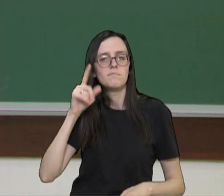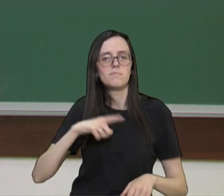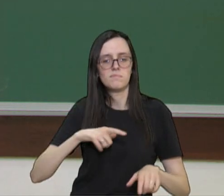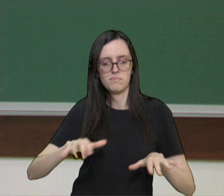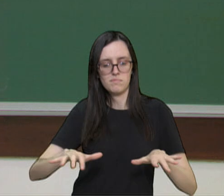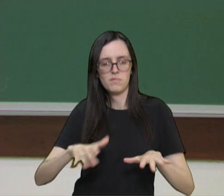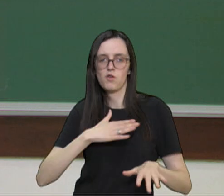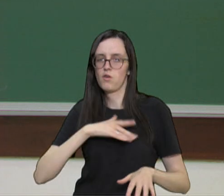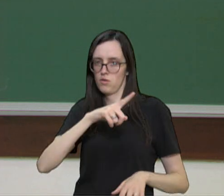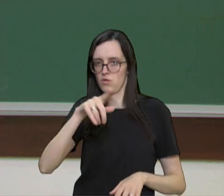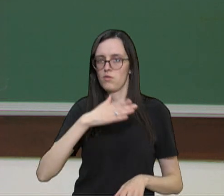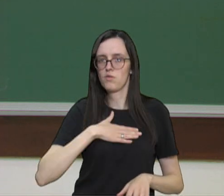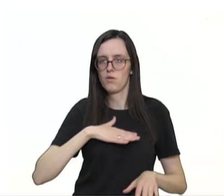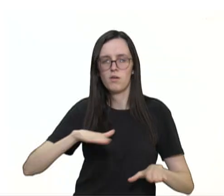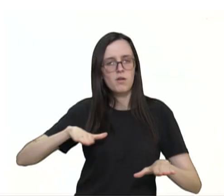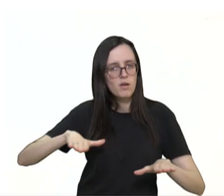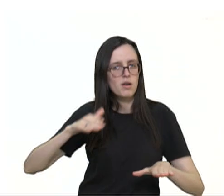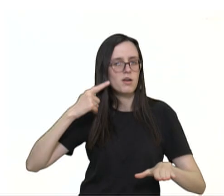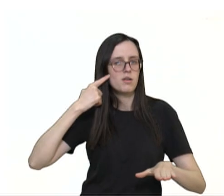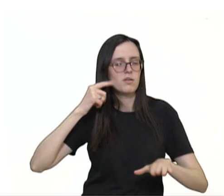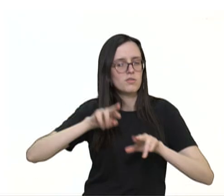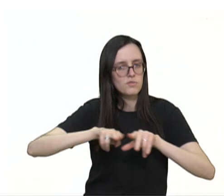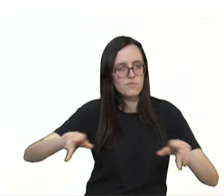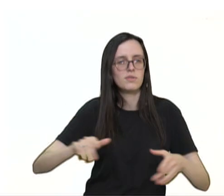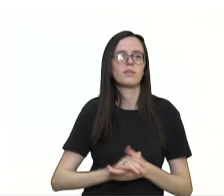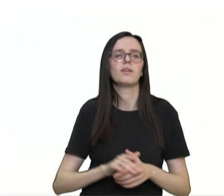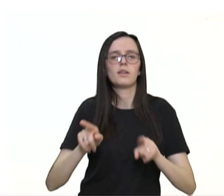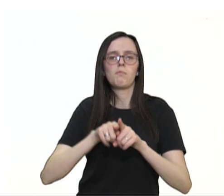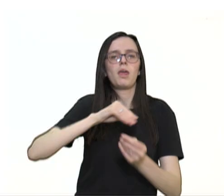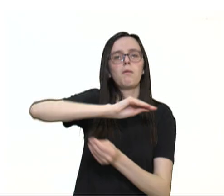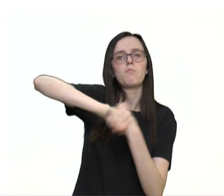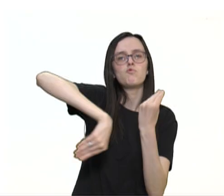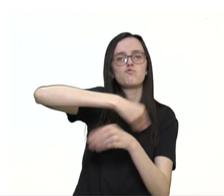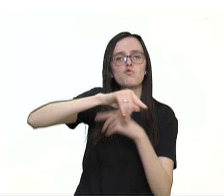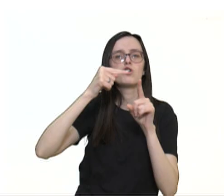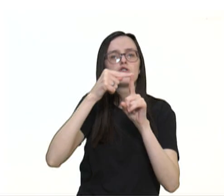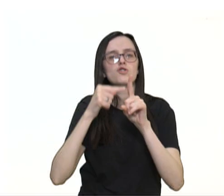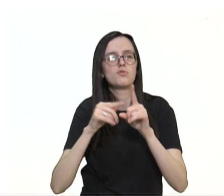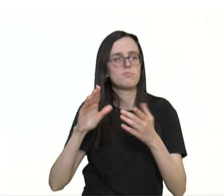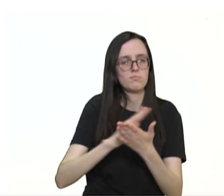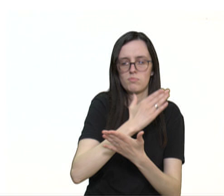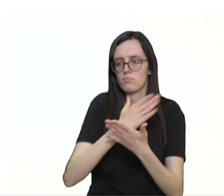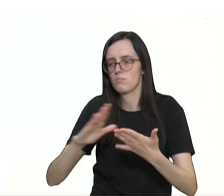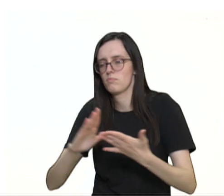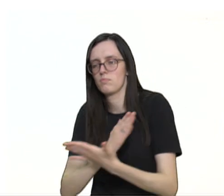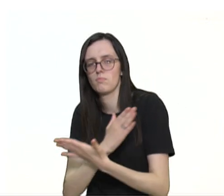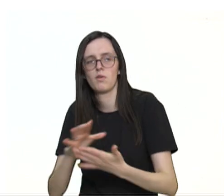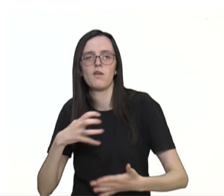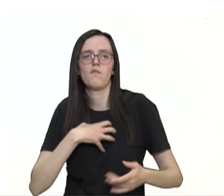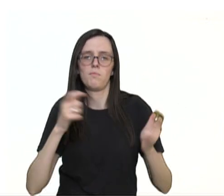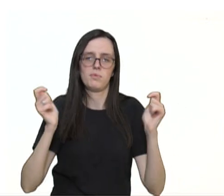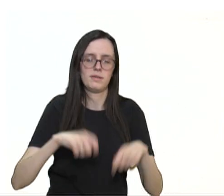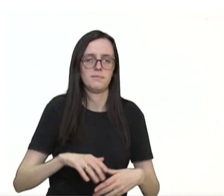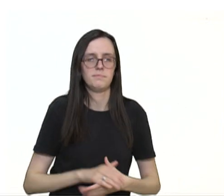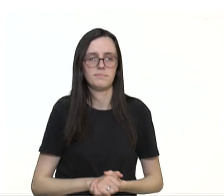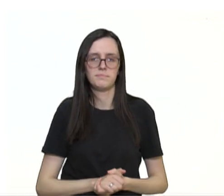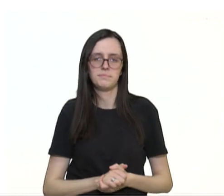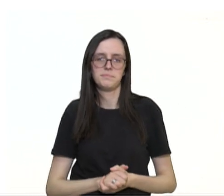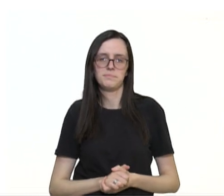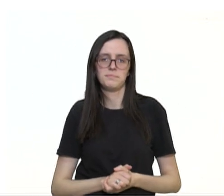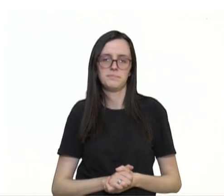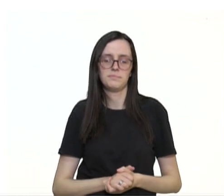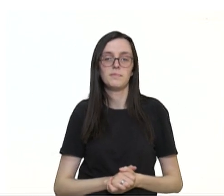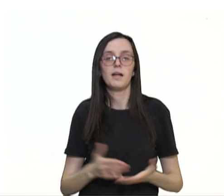que a maioria gosta aí, que eu sei, e a mista, né? Que você mistura todos instrumentos eletrônico, musical, é bem bacana.